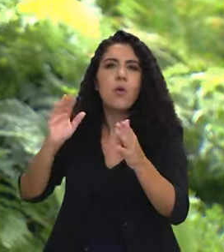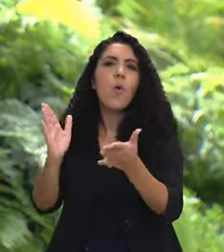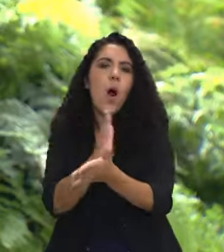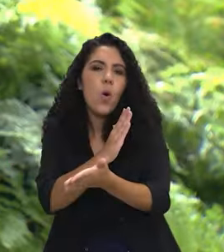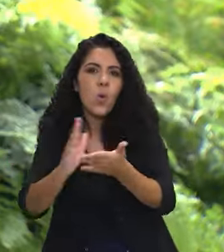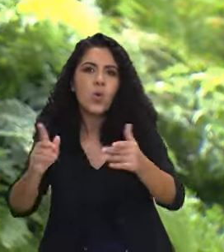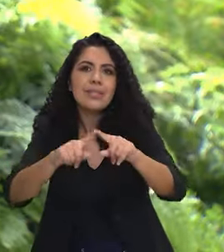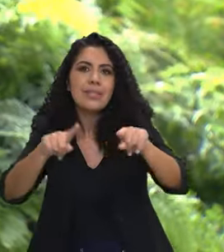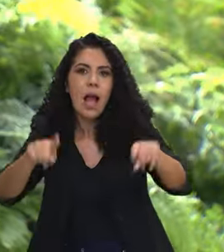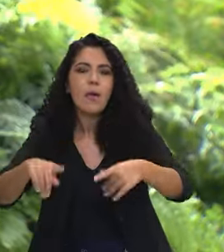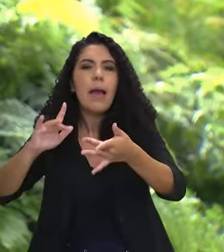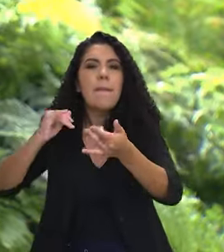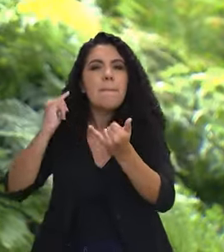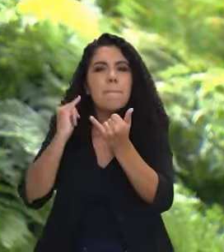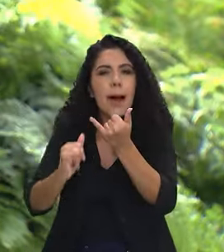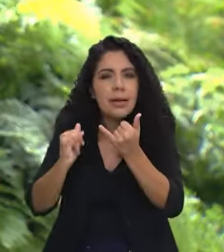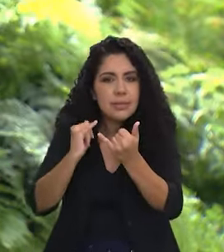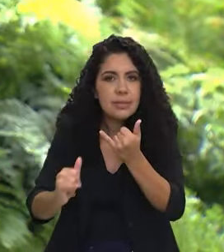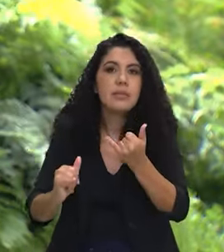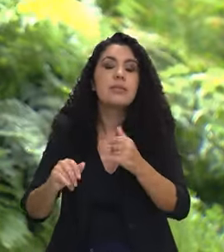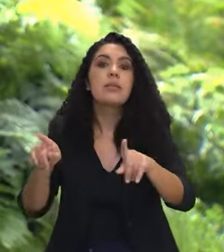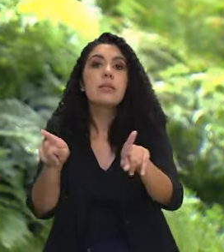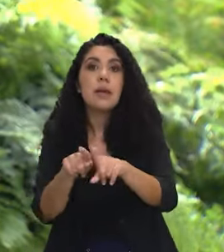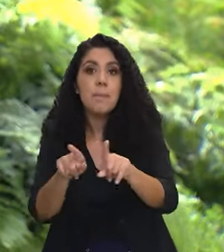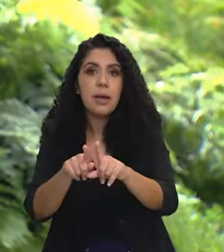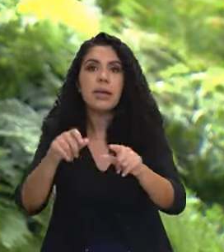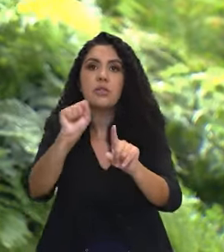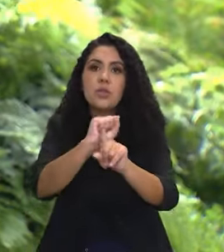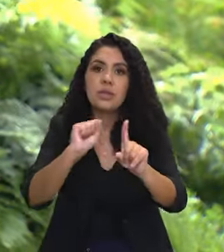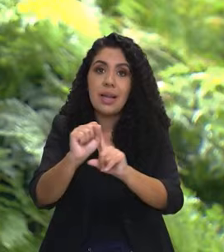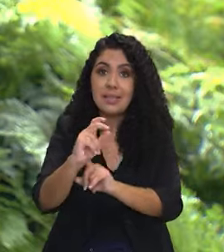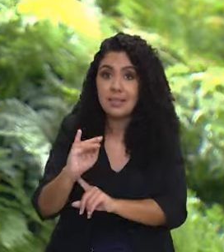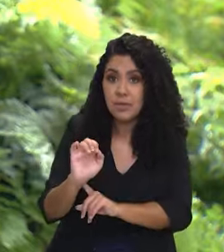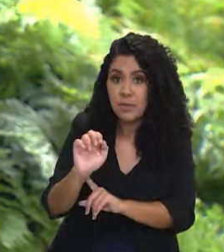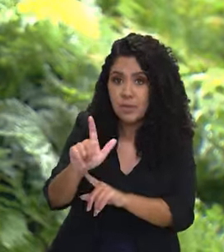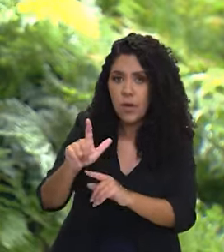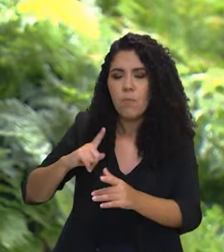das Mulheres, demais ministérios e também sociedade civil.